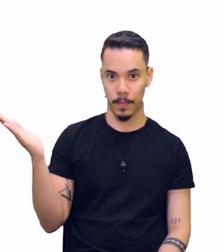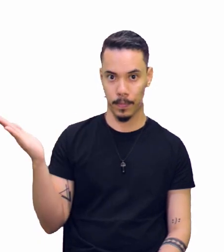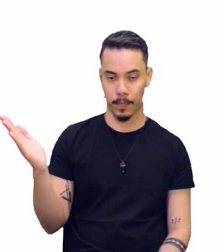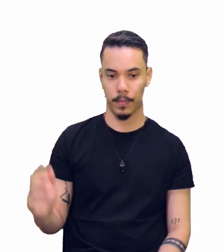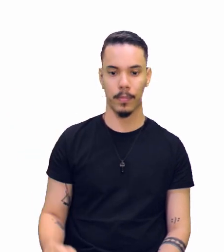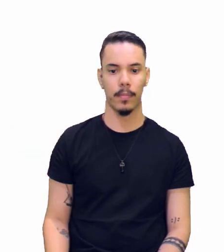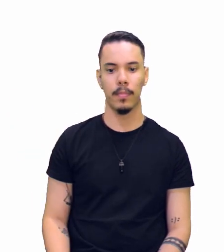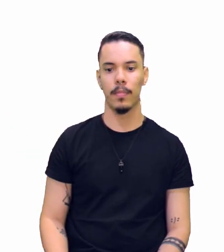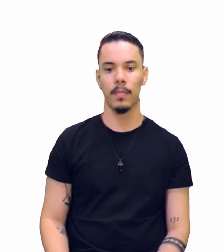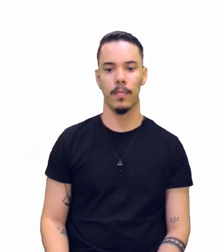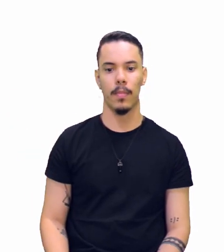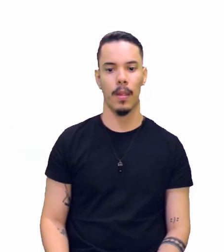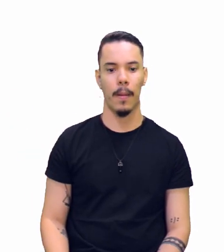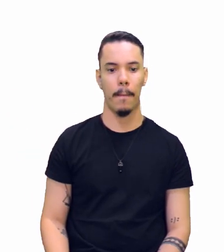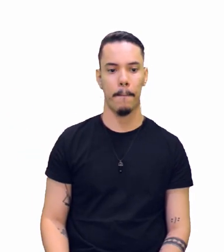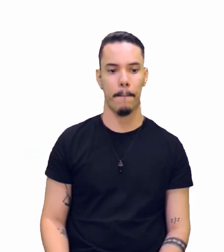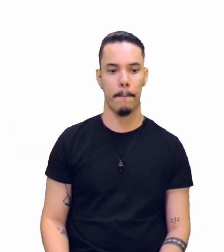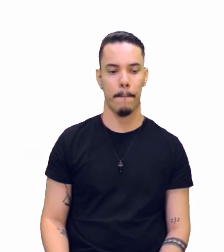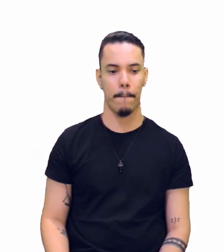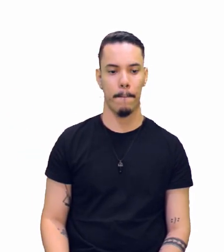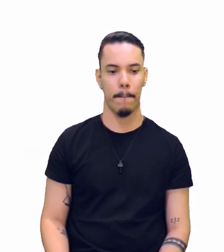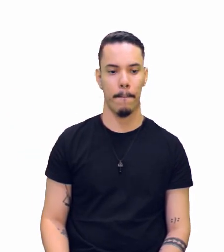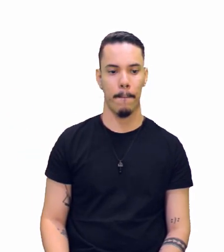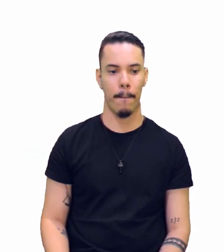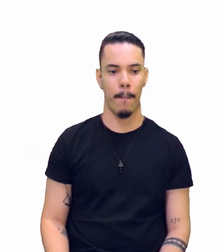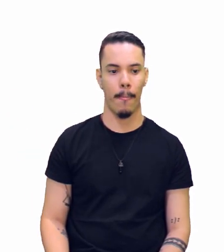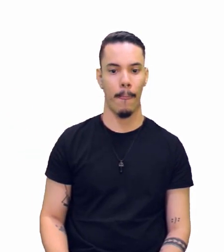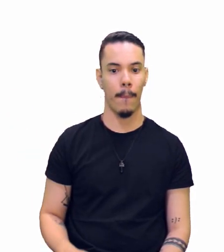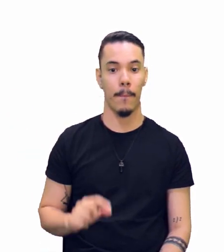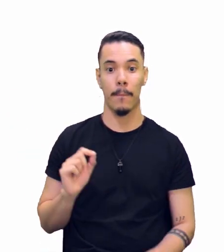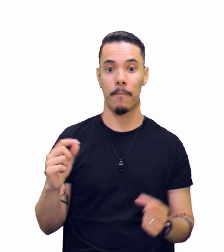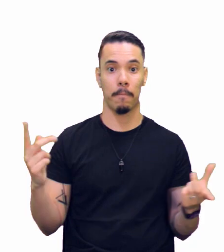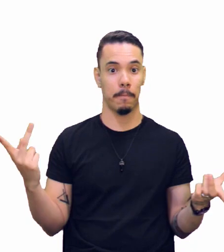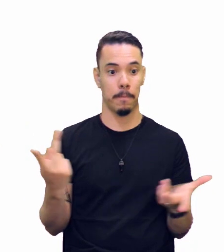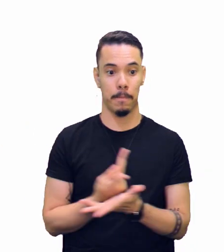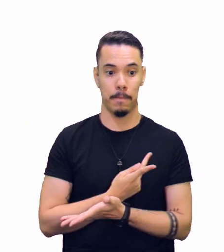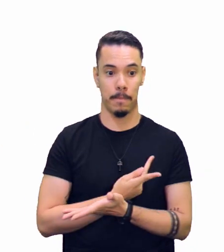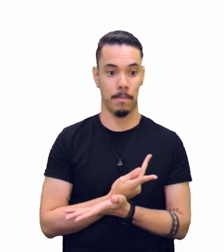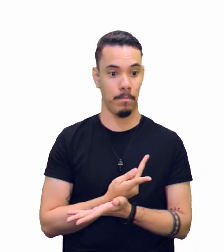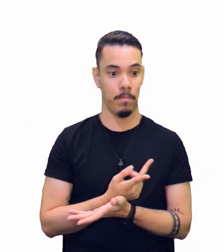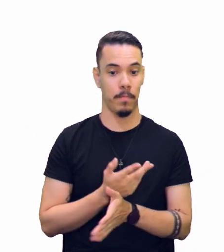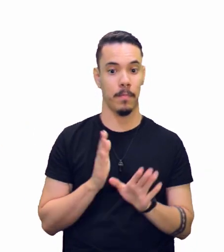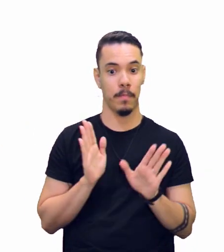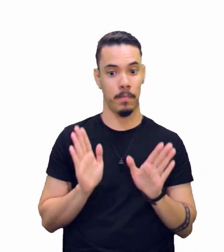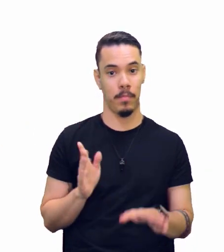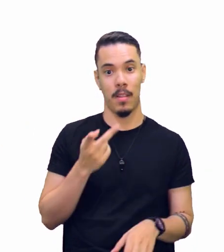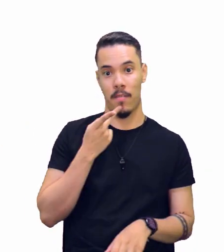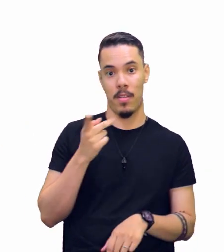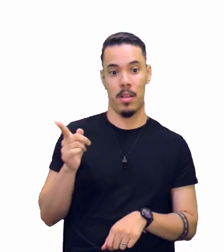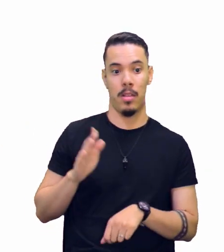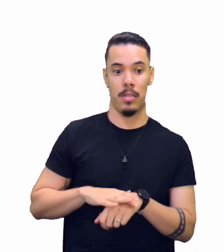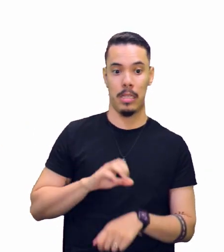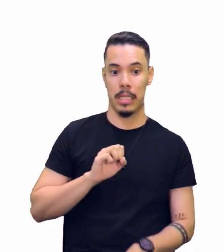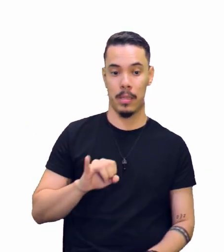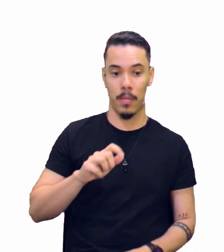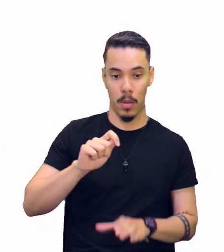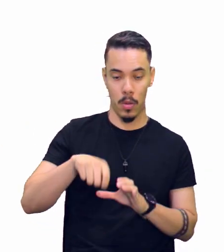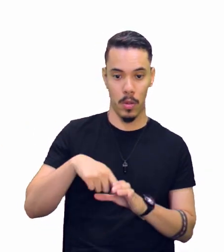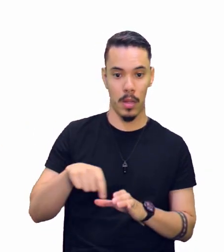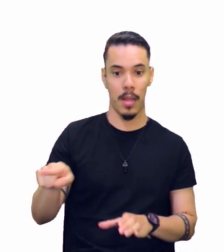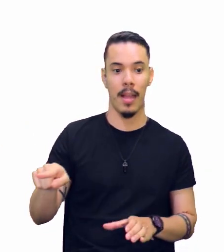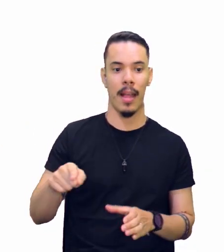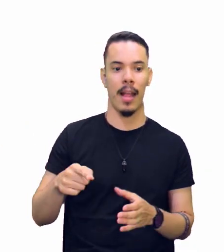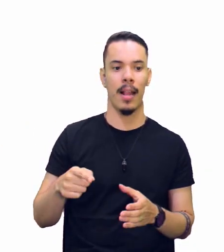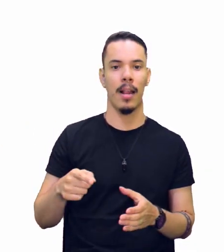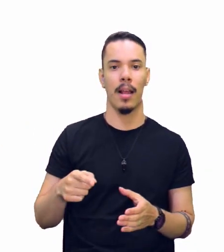cozinha, he burn the food. Ou seja, não sei, né? Mas ela que está dizendo, se meu marido cozinha, ele